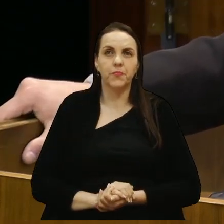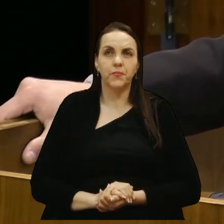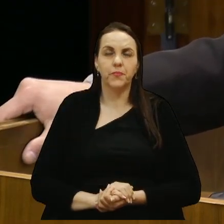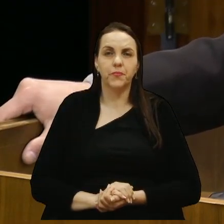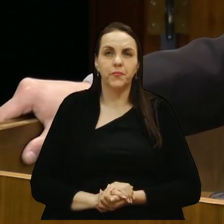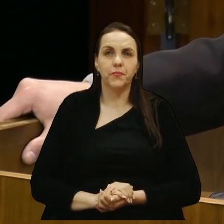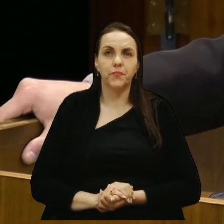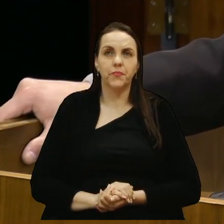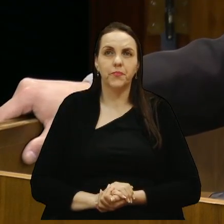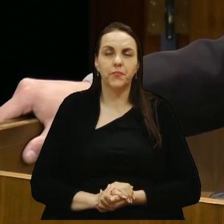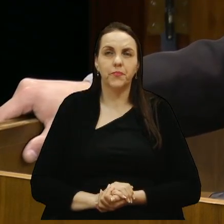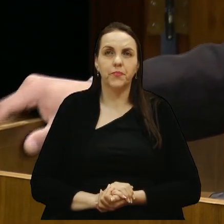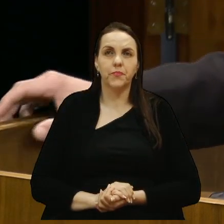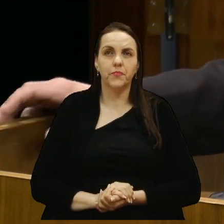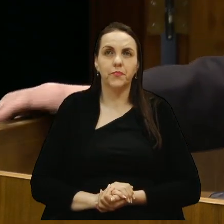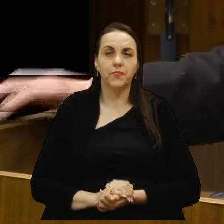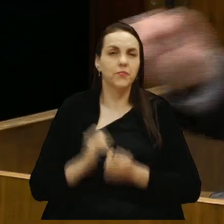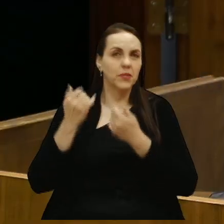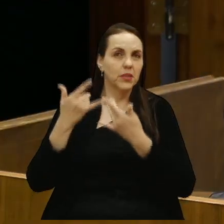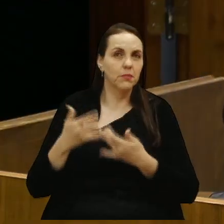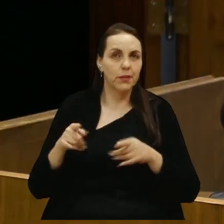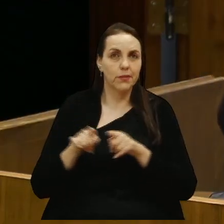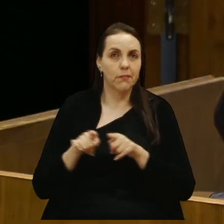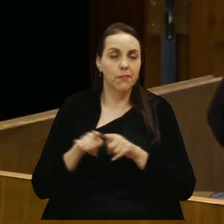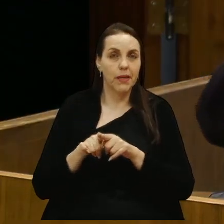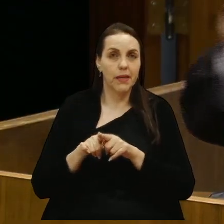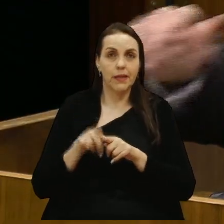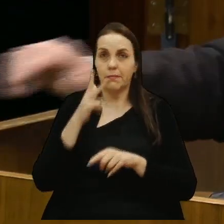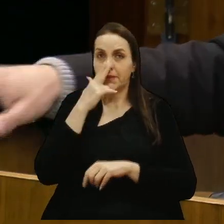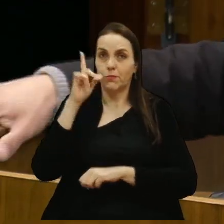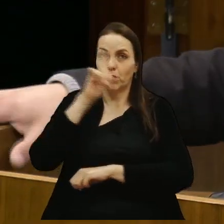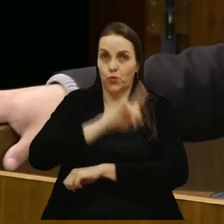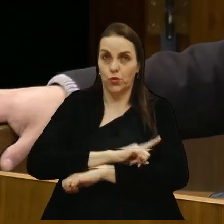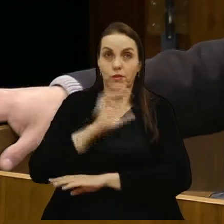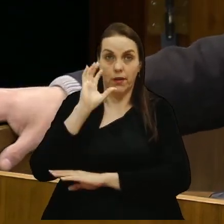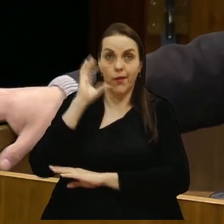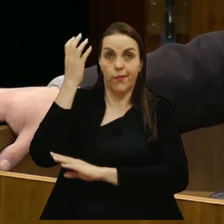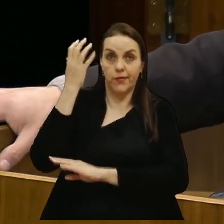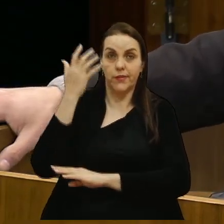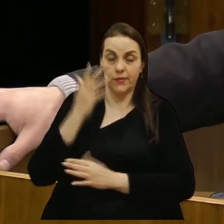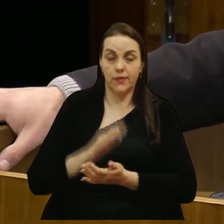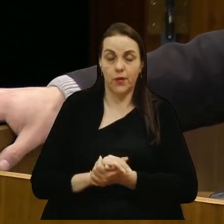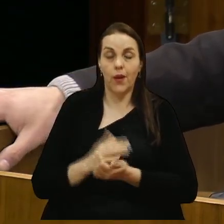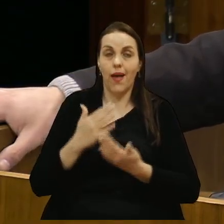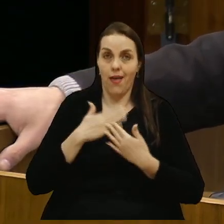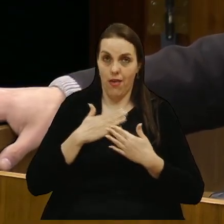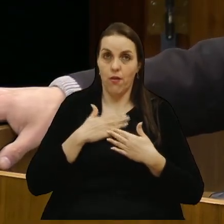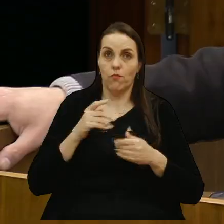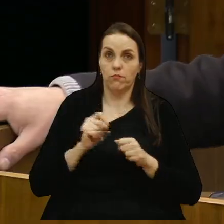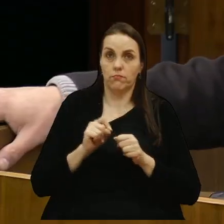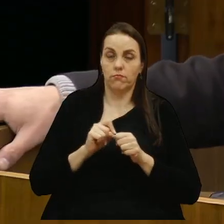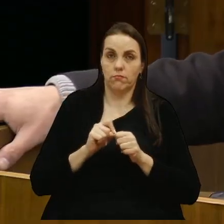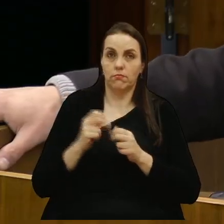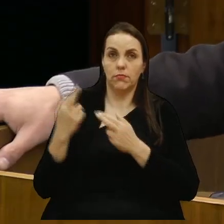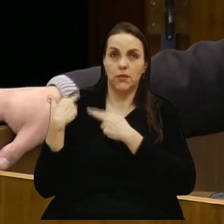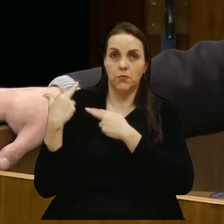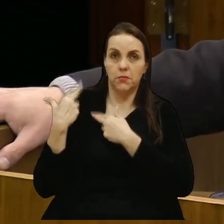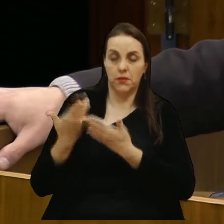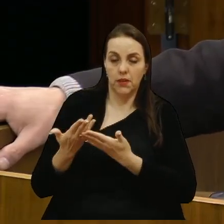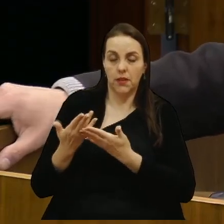Destaco que, no mesmo dia do ocorrido, as providências foram tomadas, tanto da minha parte quanto da